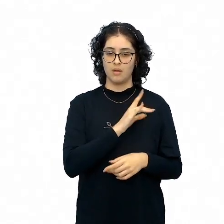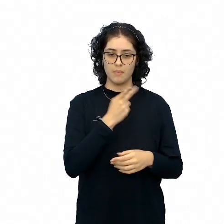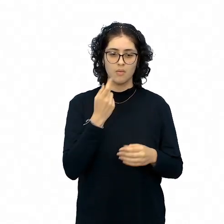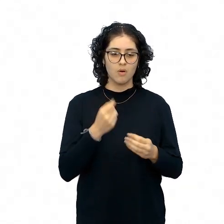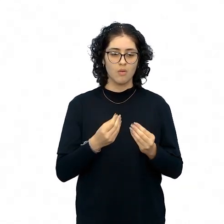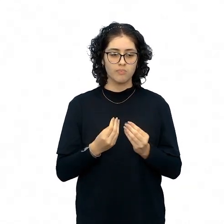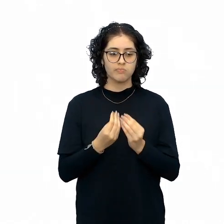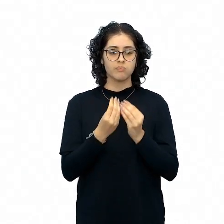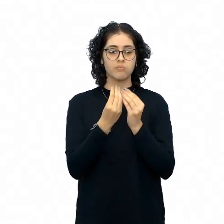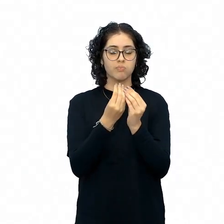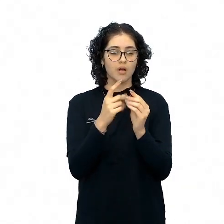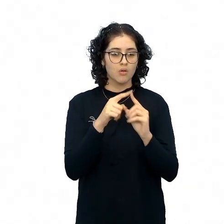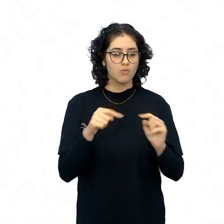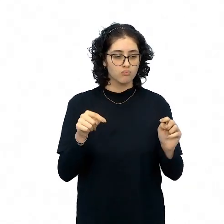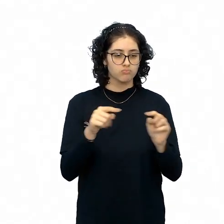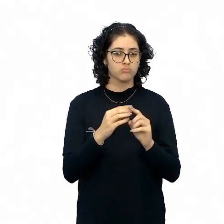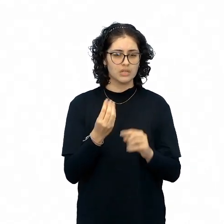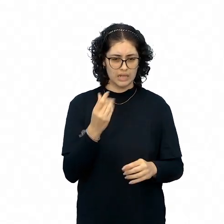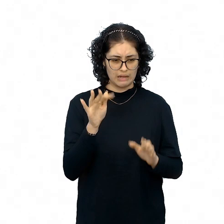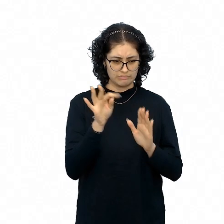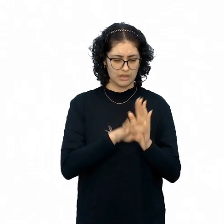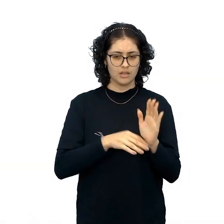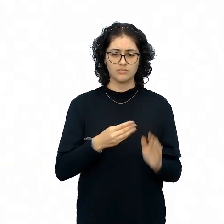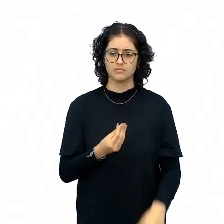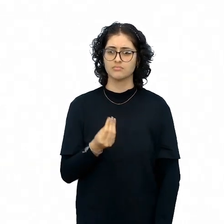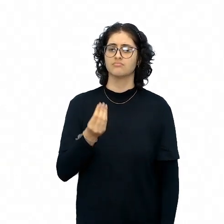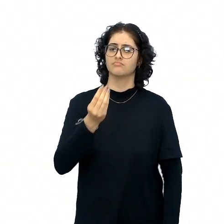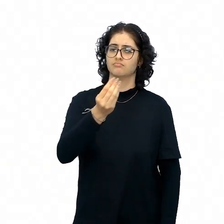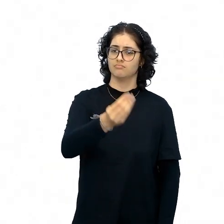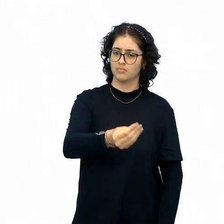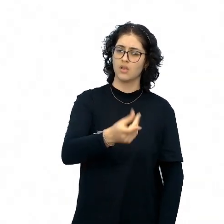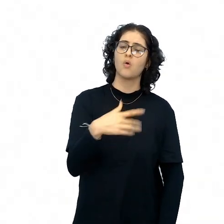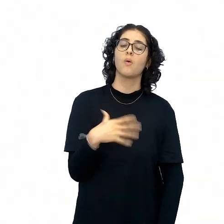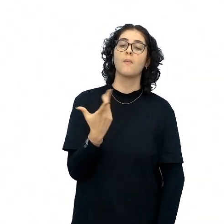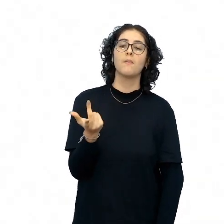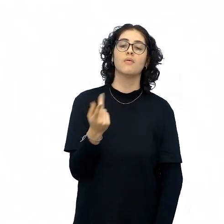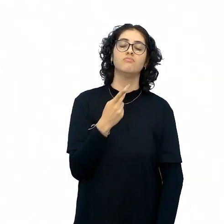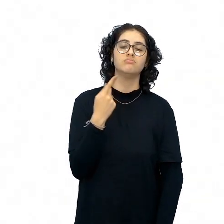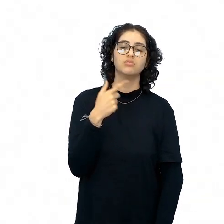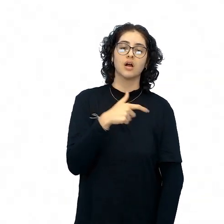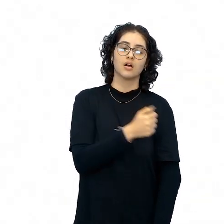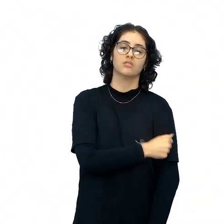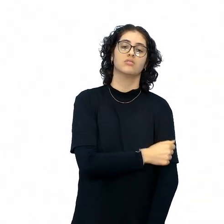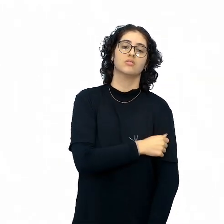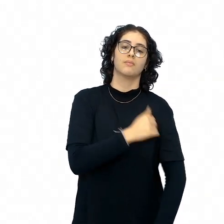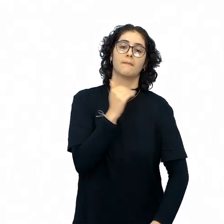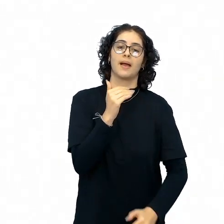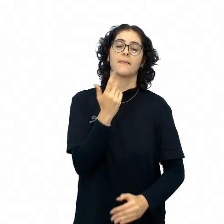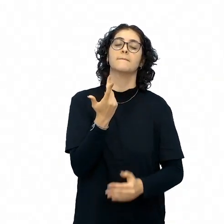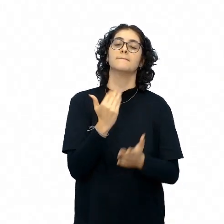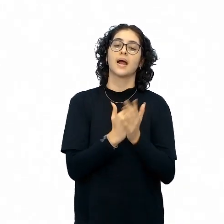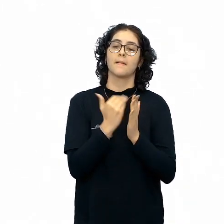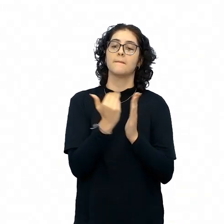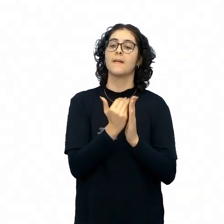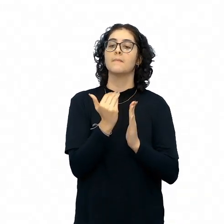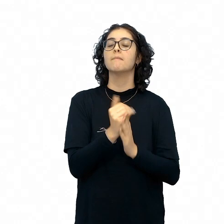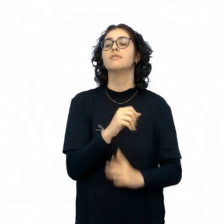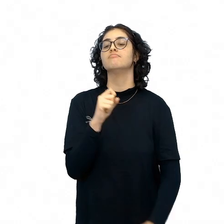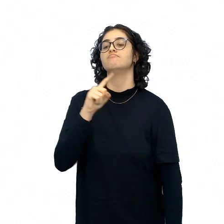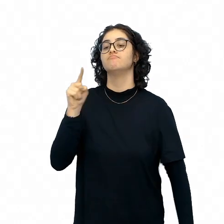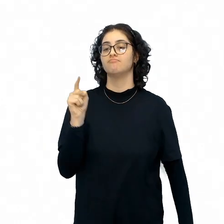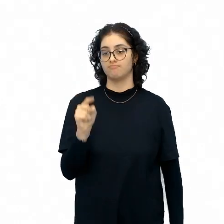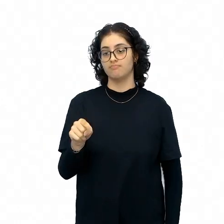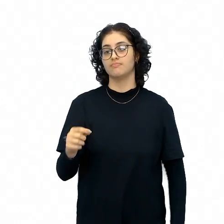ser encaminhado? Não é? De que maneira os estudantes vão se comportar antes, durante e depois da produção desse